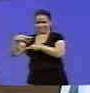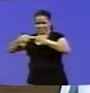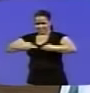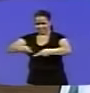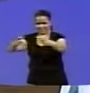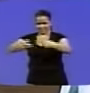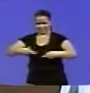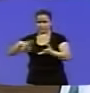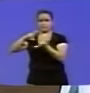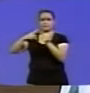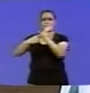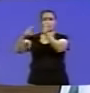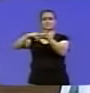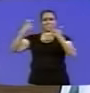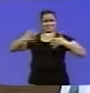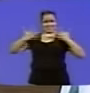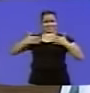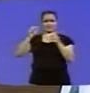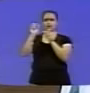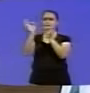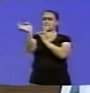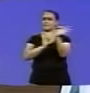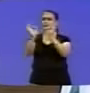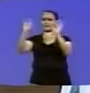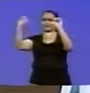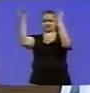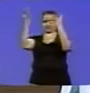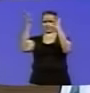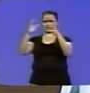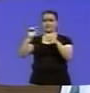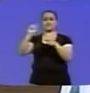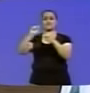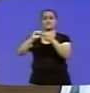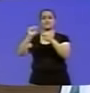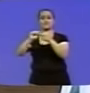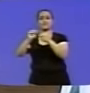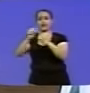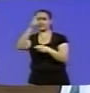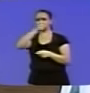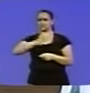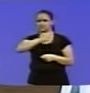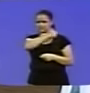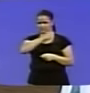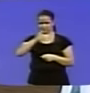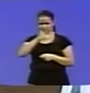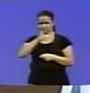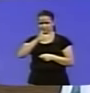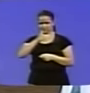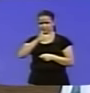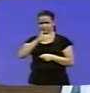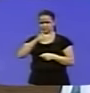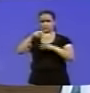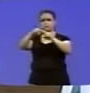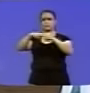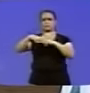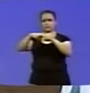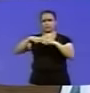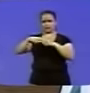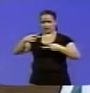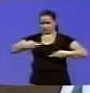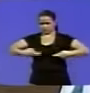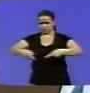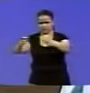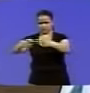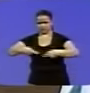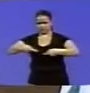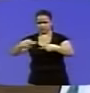faz a festa. Faz imolação por causa da sua malha, oferece incenso por causa da sua rede, porque elas